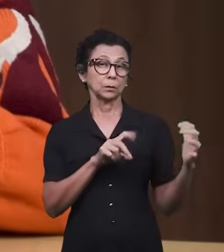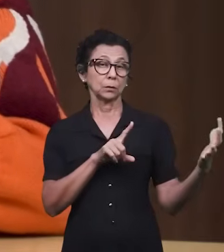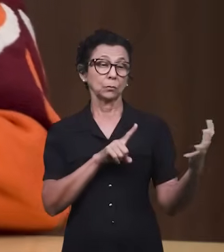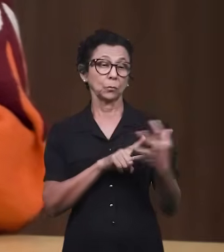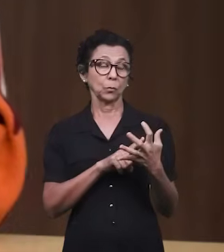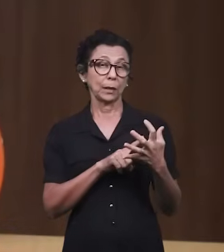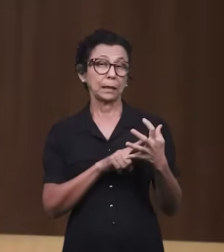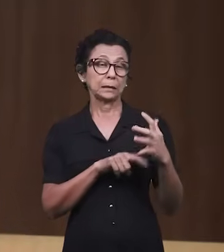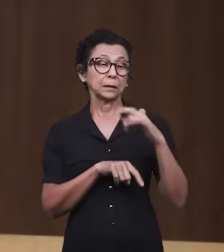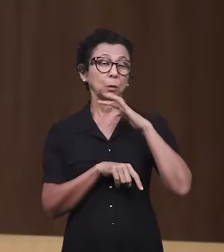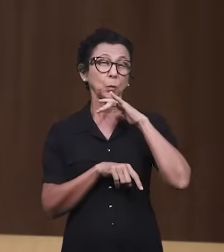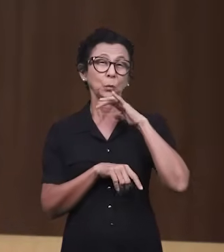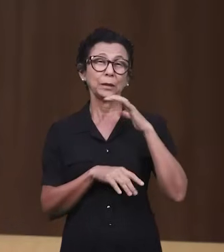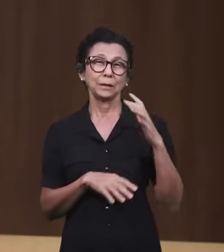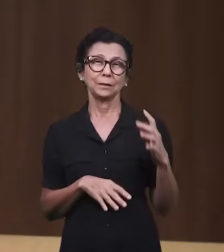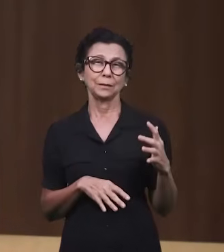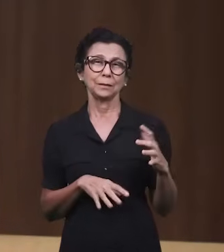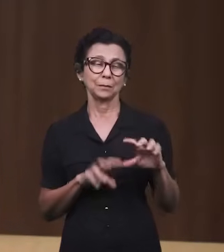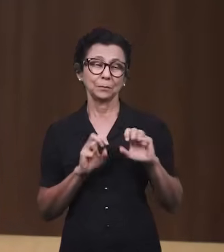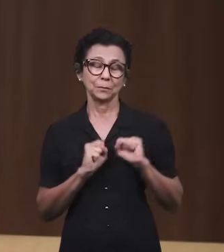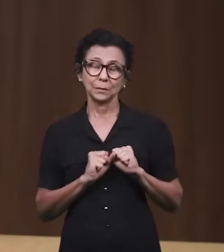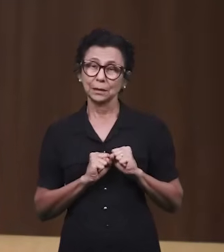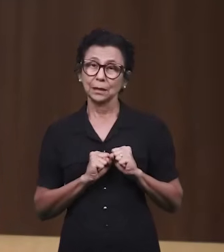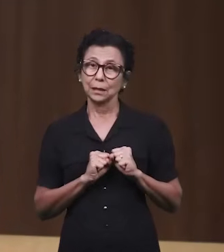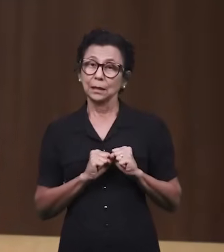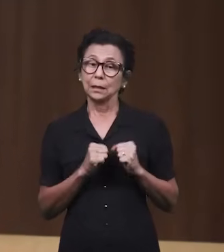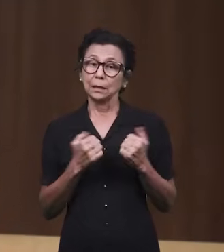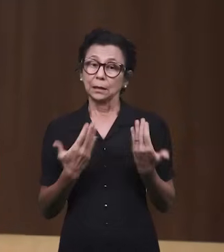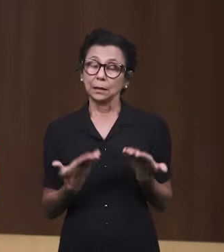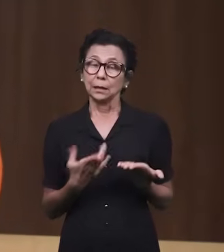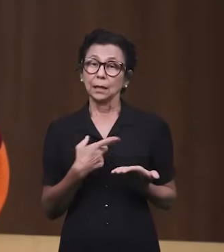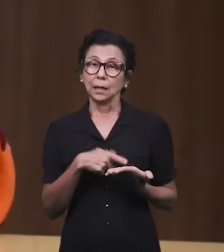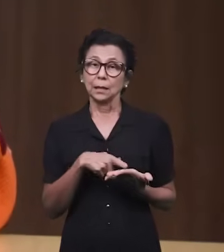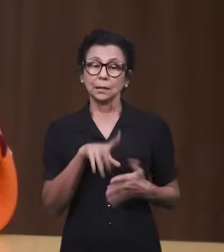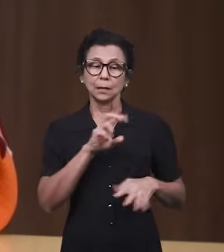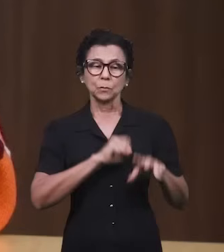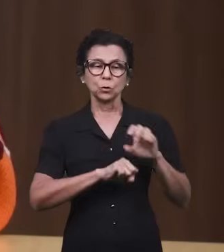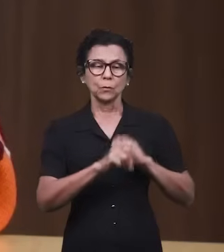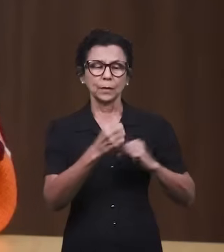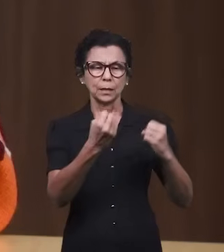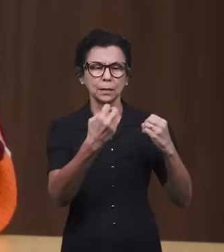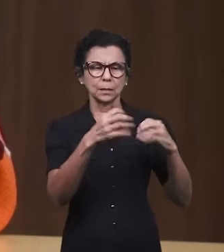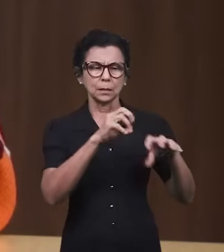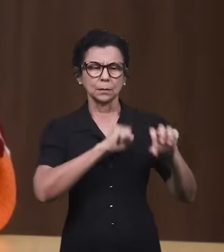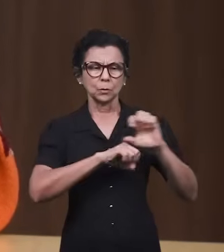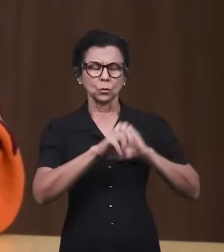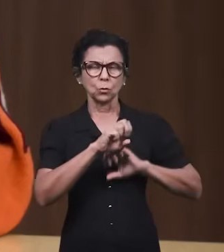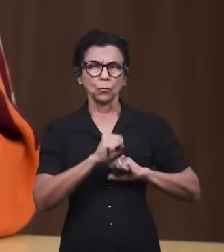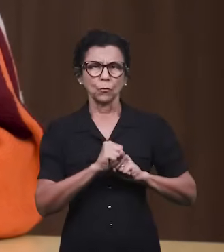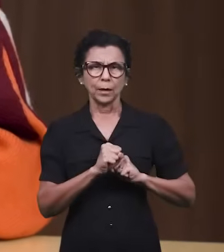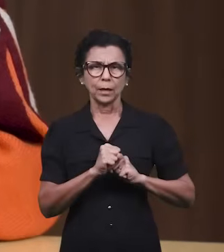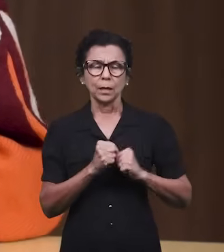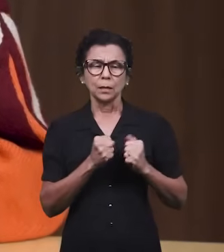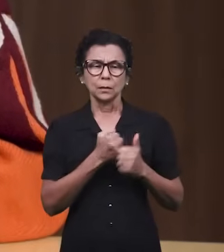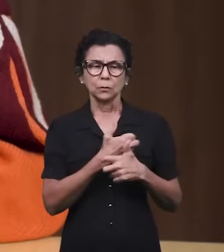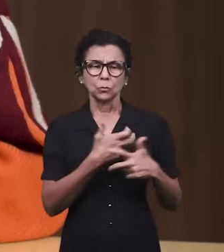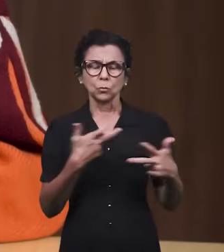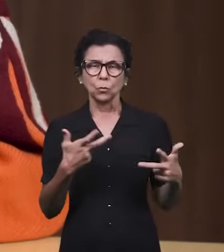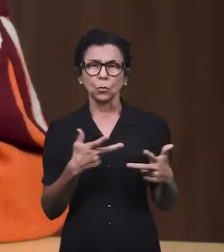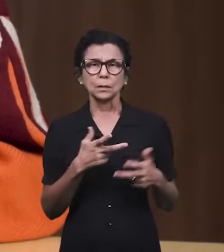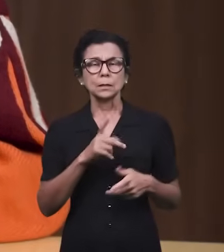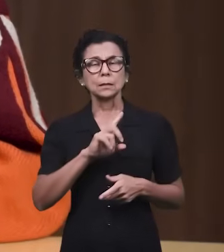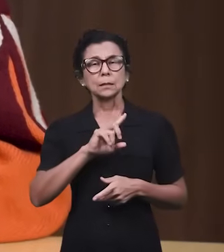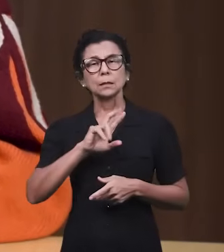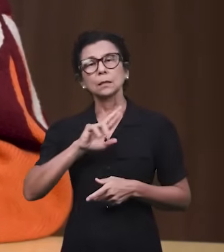por ensinos que não vêm da palavra do Senhor. Porque isso vai acontecendo de uma maneira sutil, de uma maneira